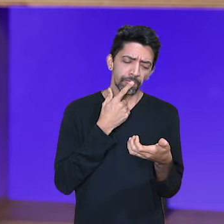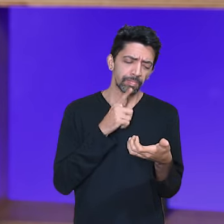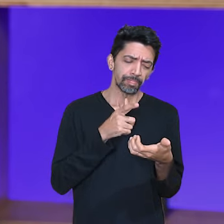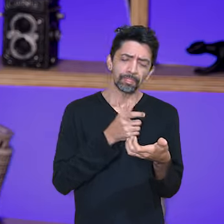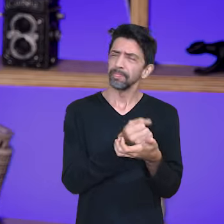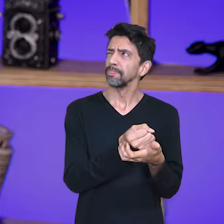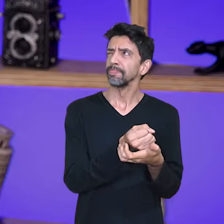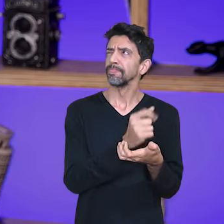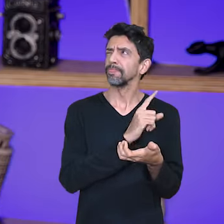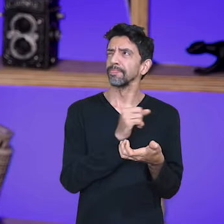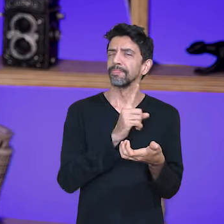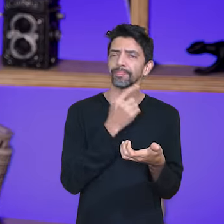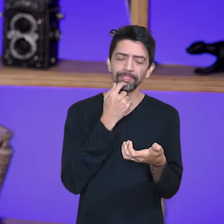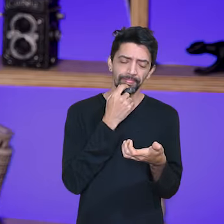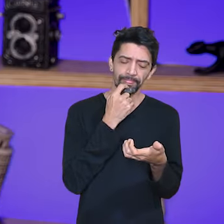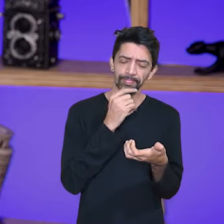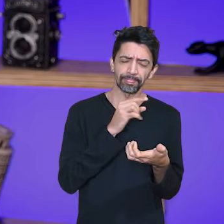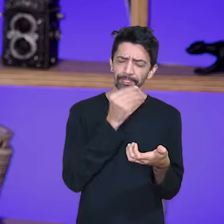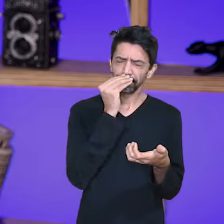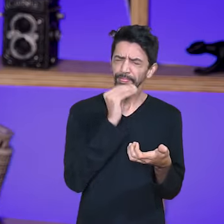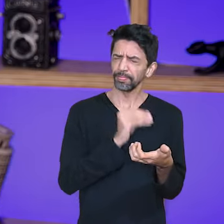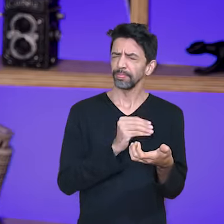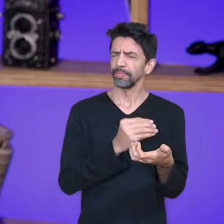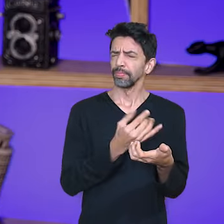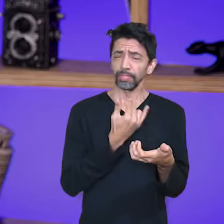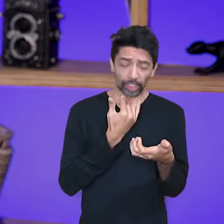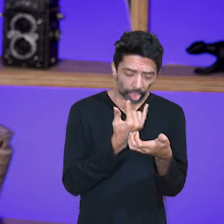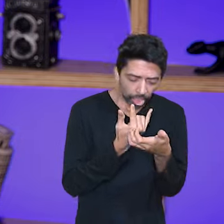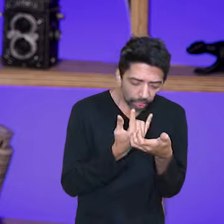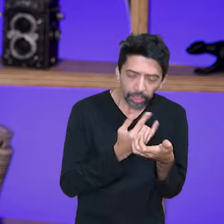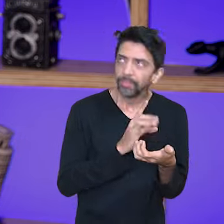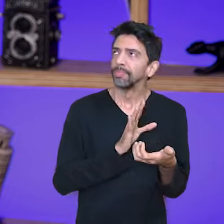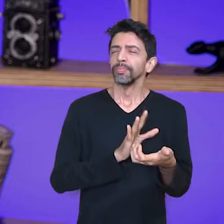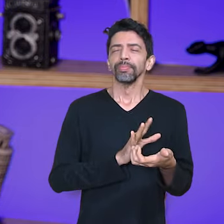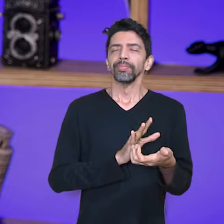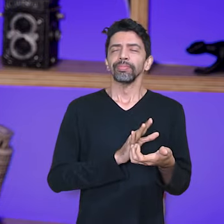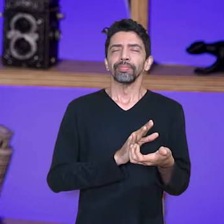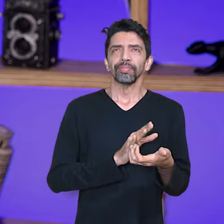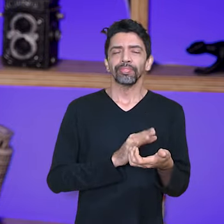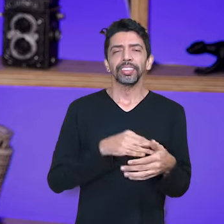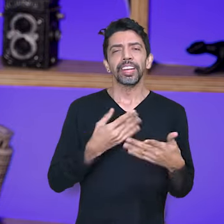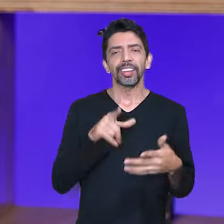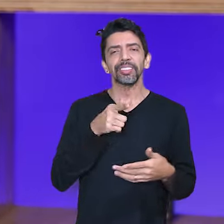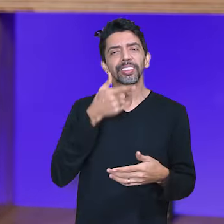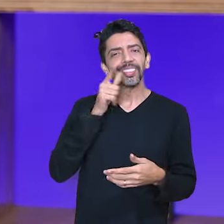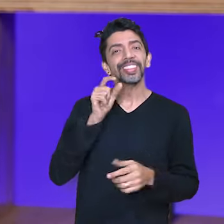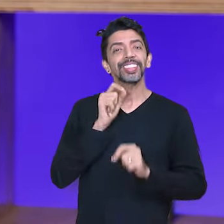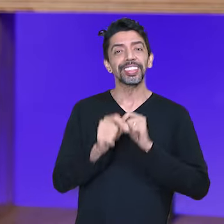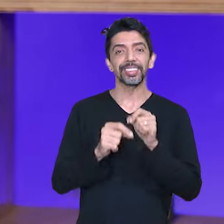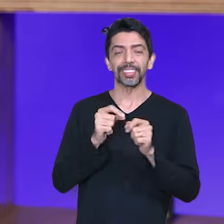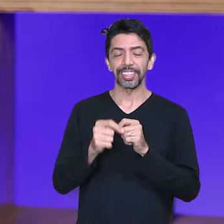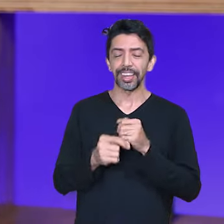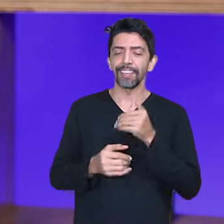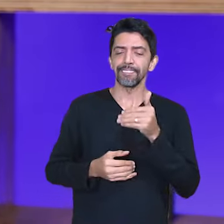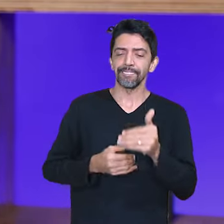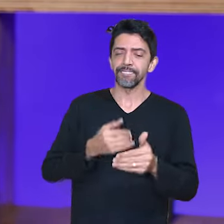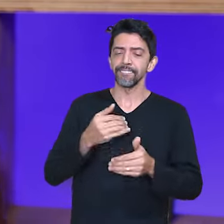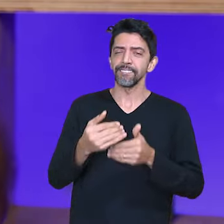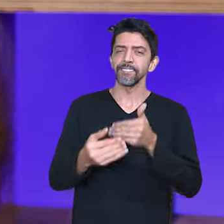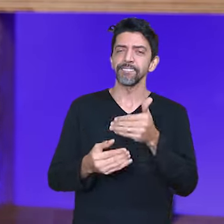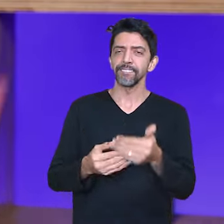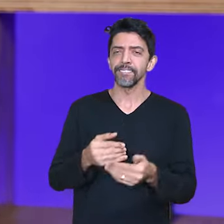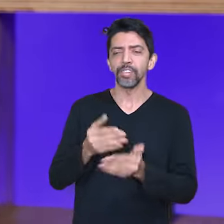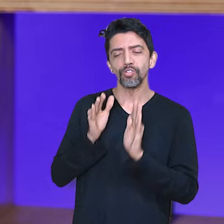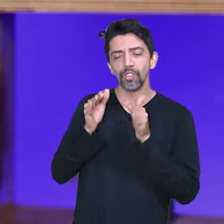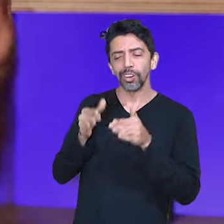realmente interessa, que é a realização dos seus sonhos, dos seus propósitos, enfim. Você trabalhar a necessidade de ter uma renda